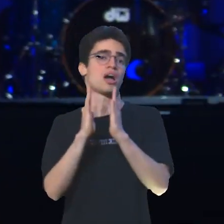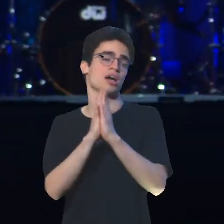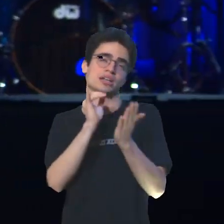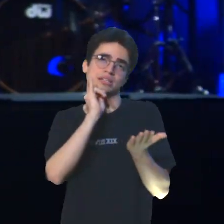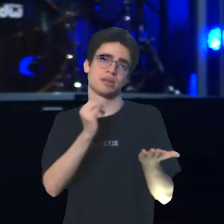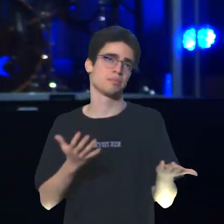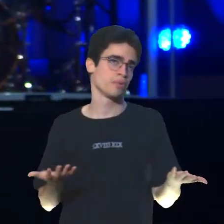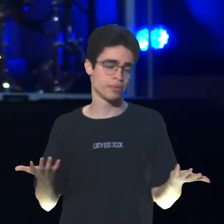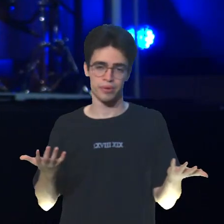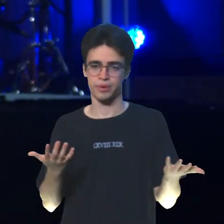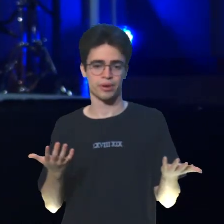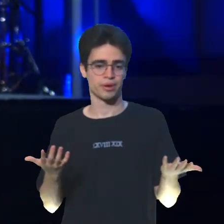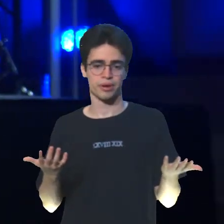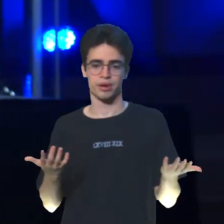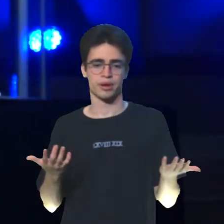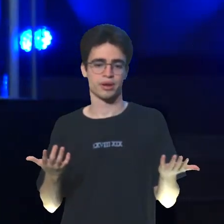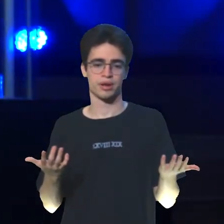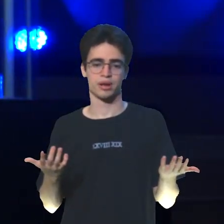lá,